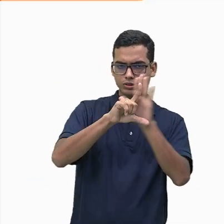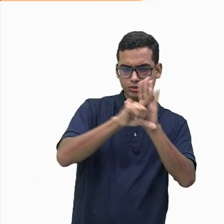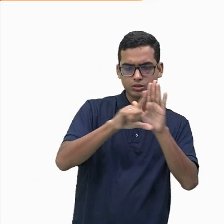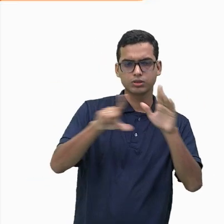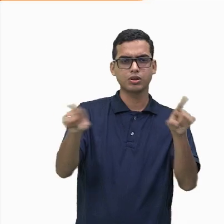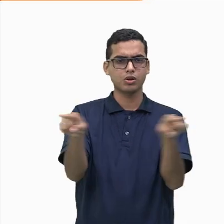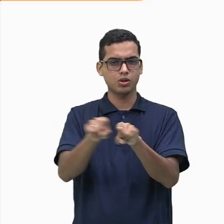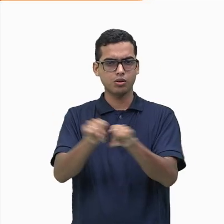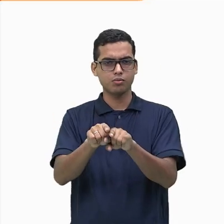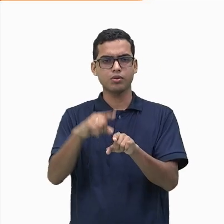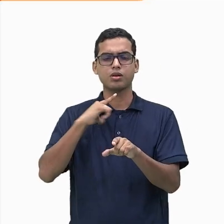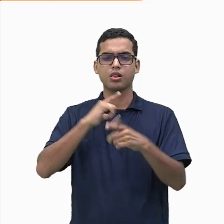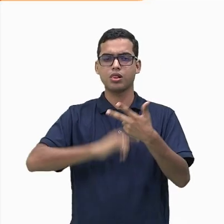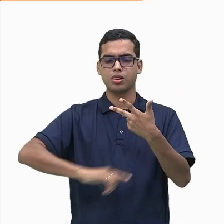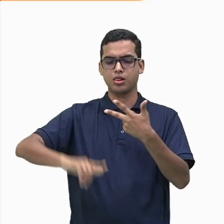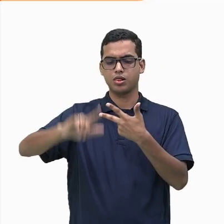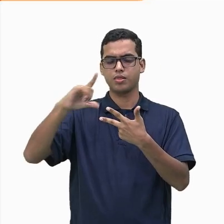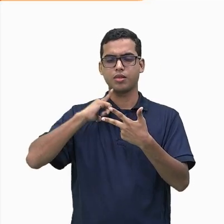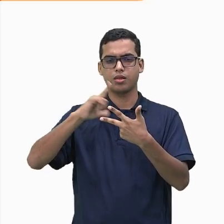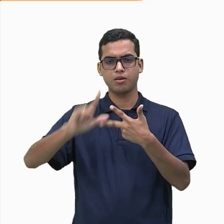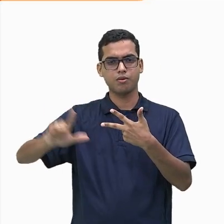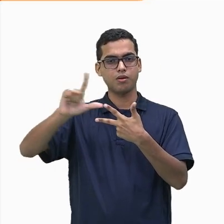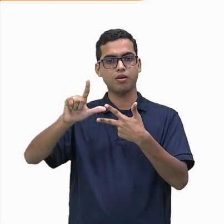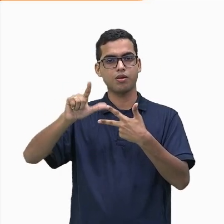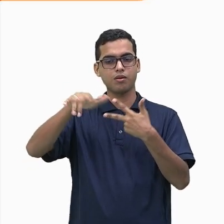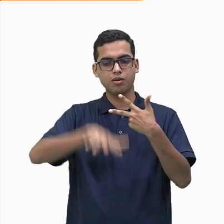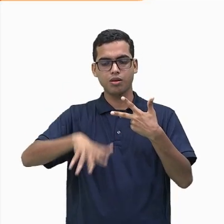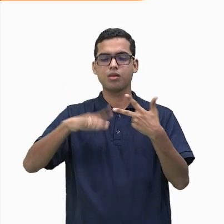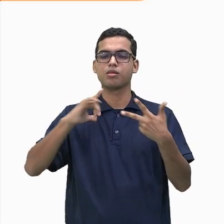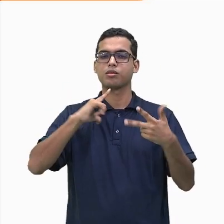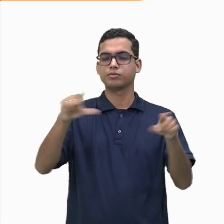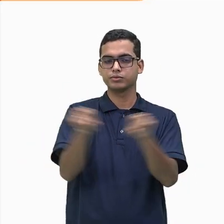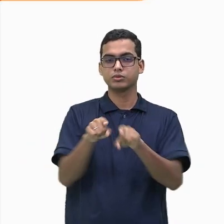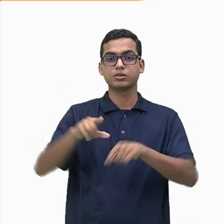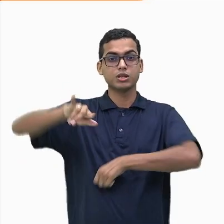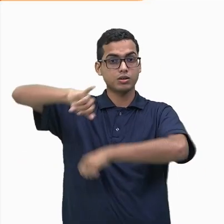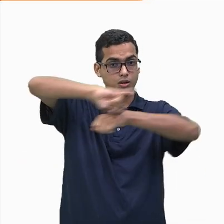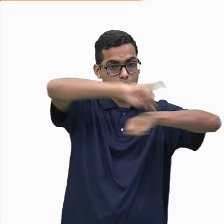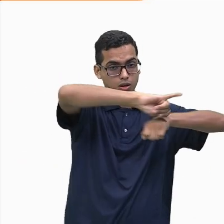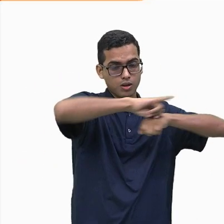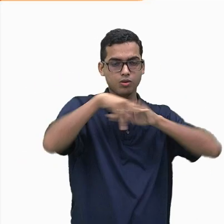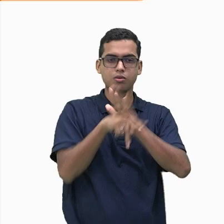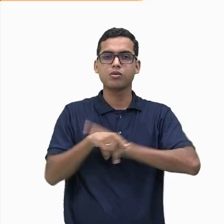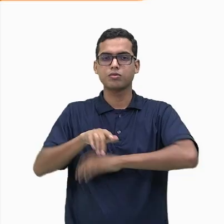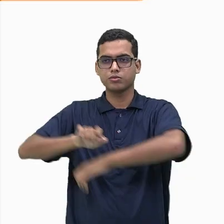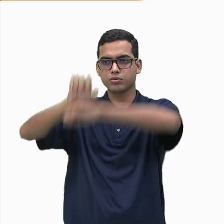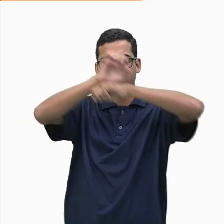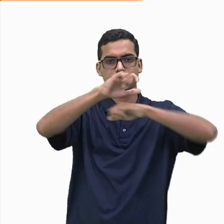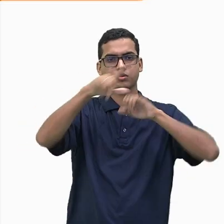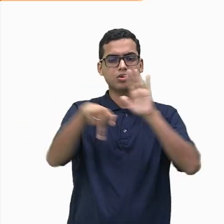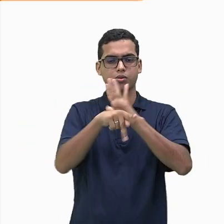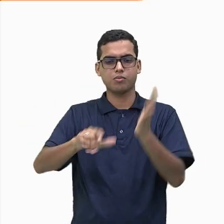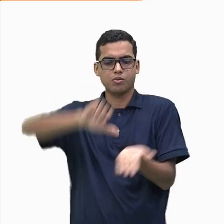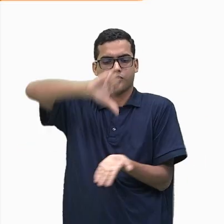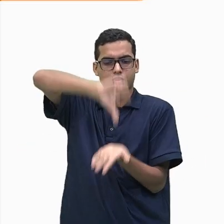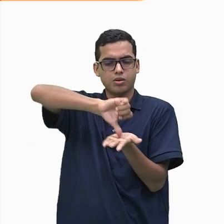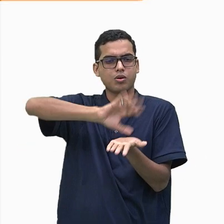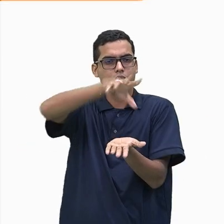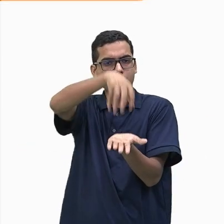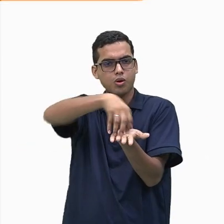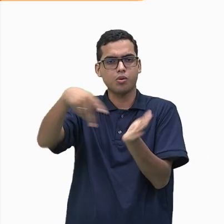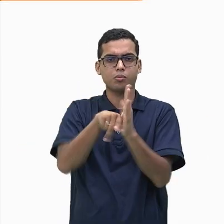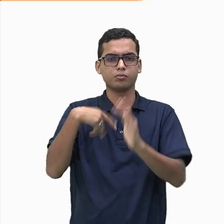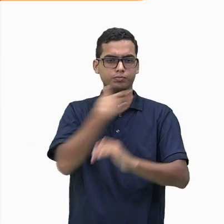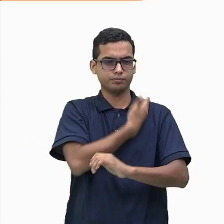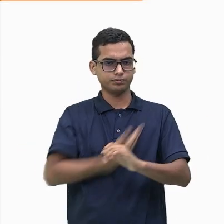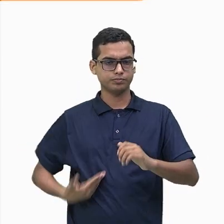né? E as capitais de cada estado que acaba abrigando ali a sede do seu governo, tá bom? Agora, o Estado também pode ser